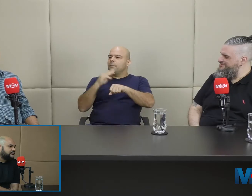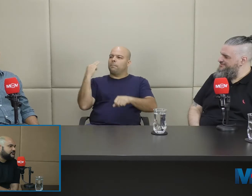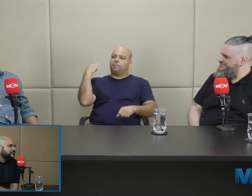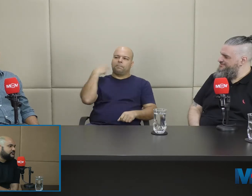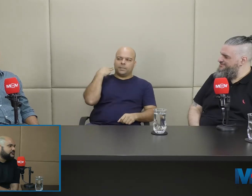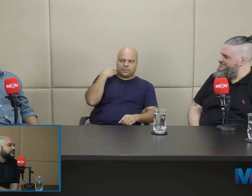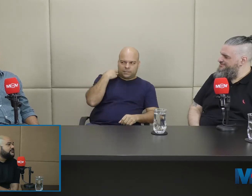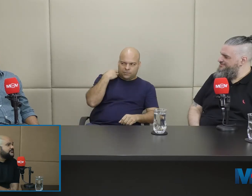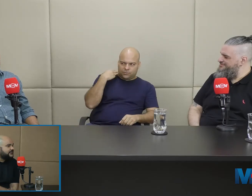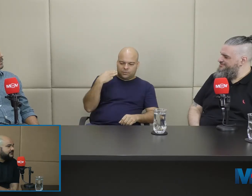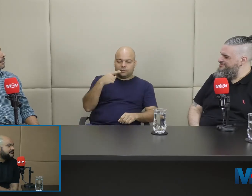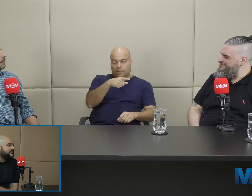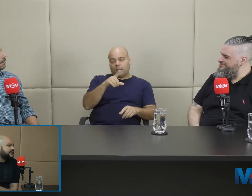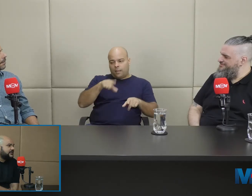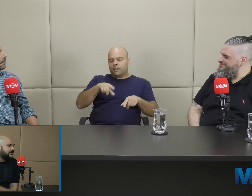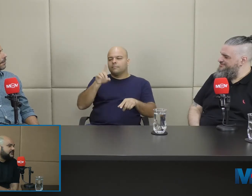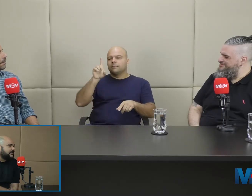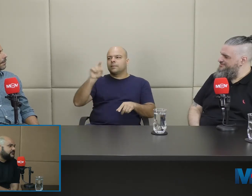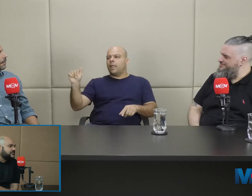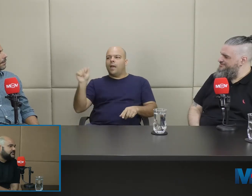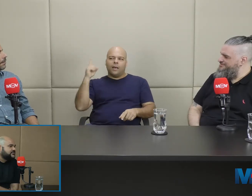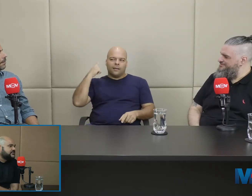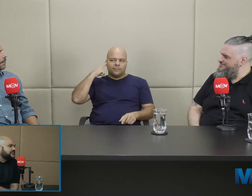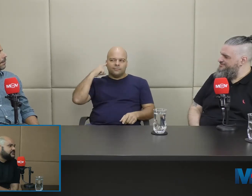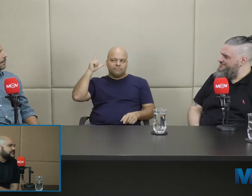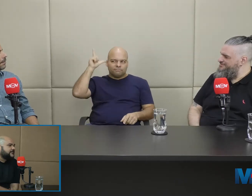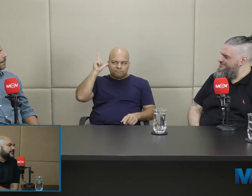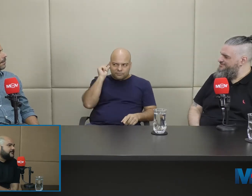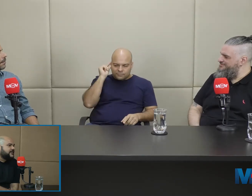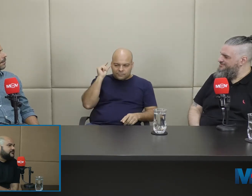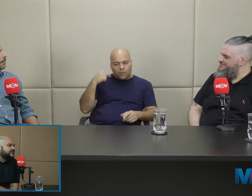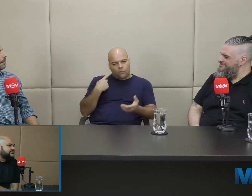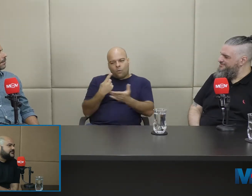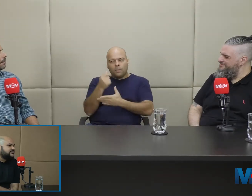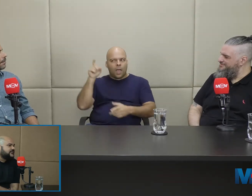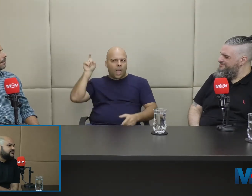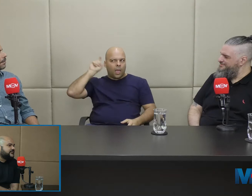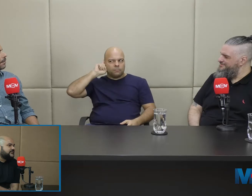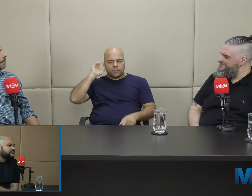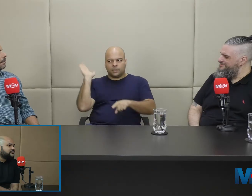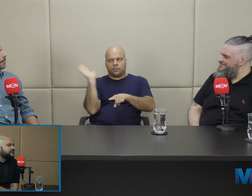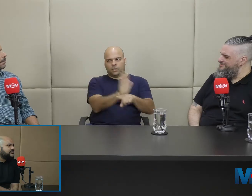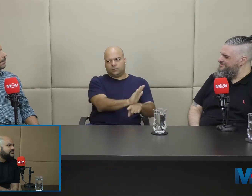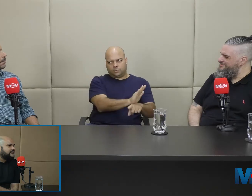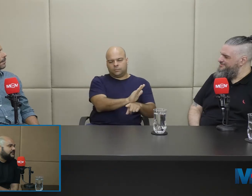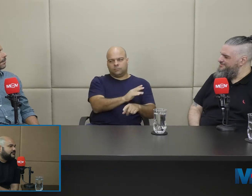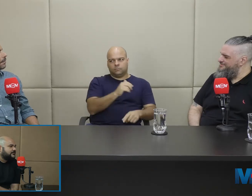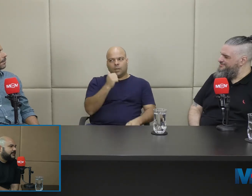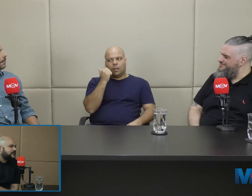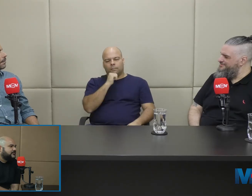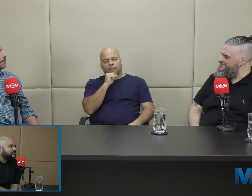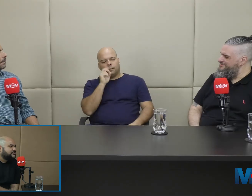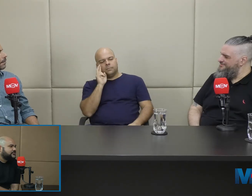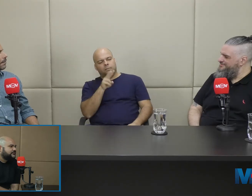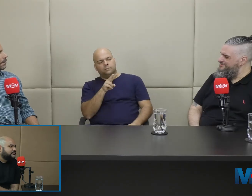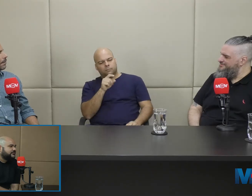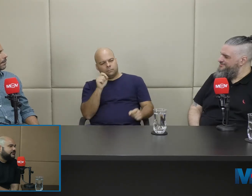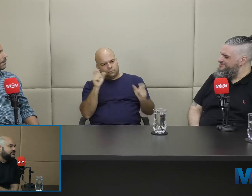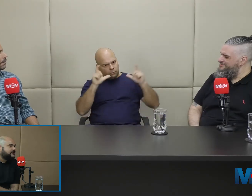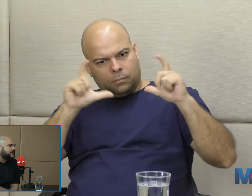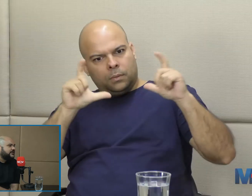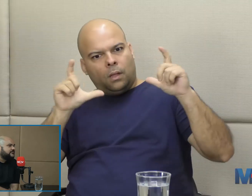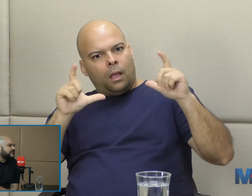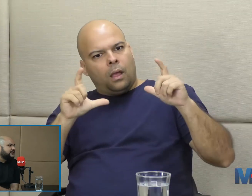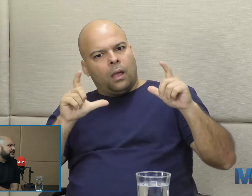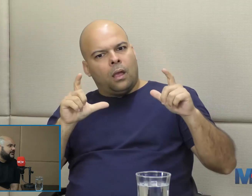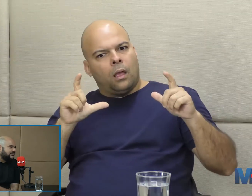um filho surdo e ele teve meningite e aconteceu de ele ficar surdo e queria um aparelho auditivo para o